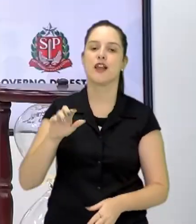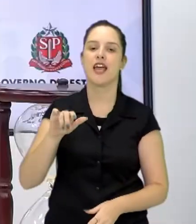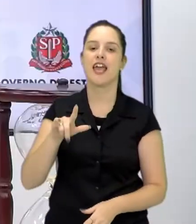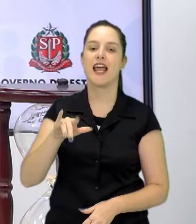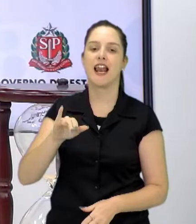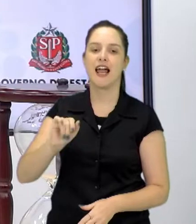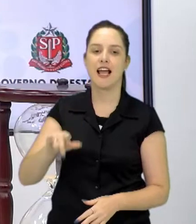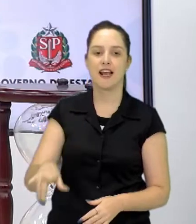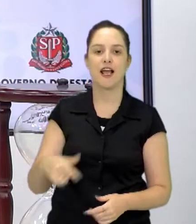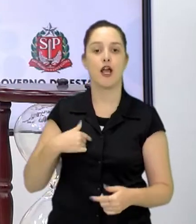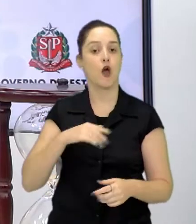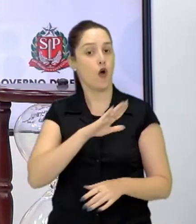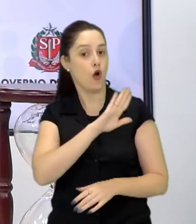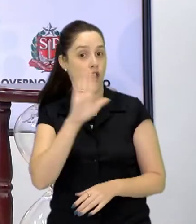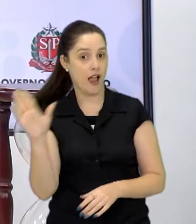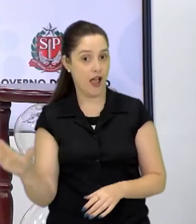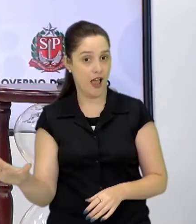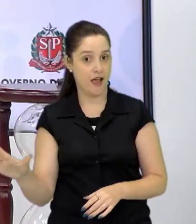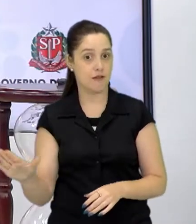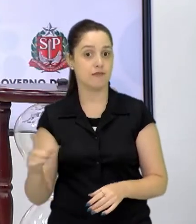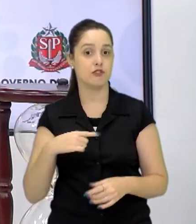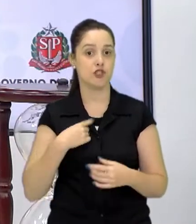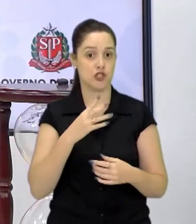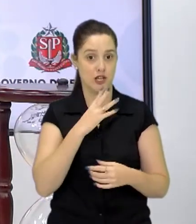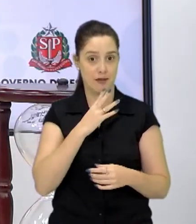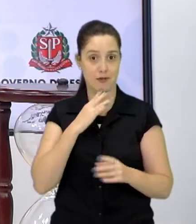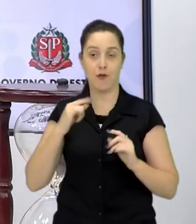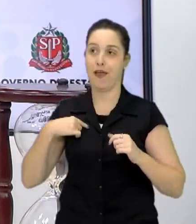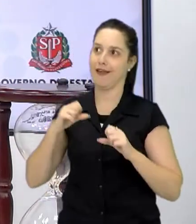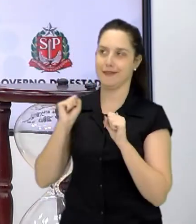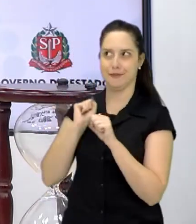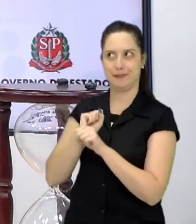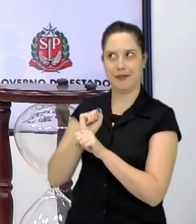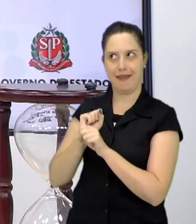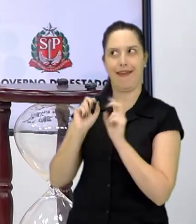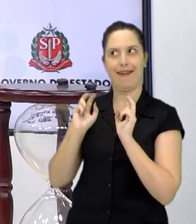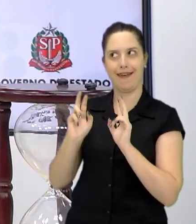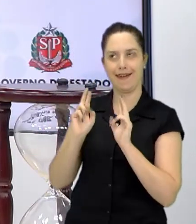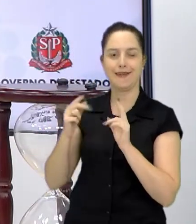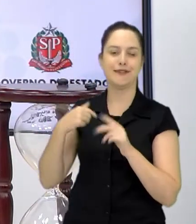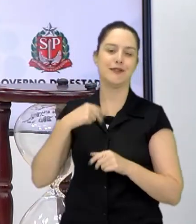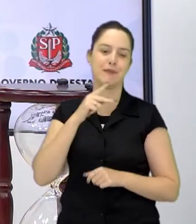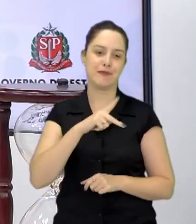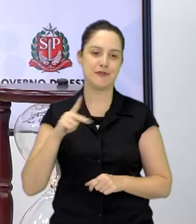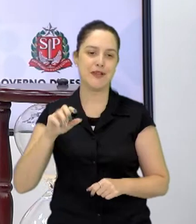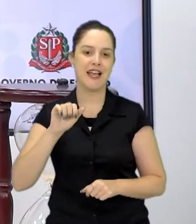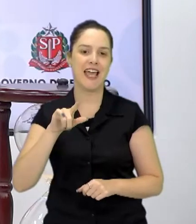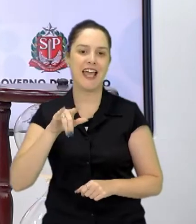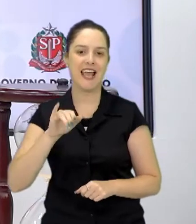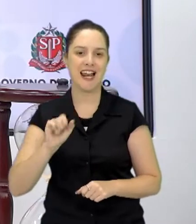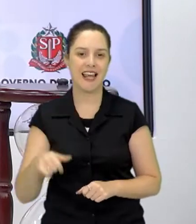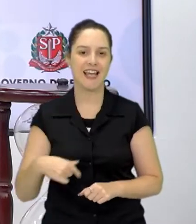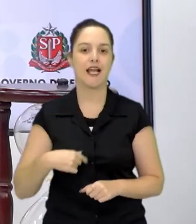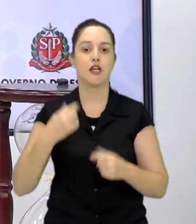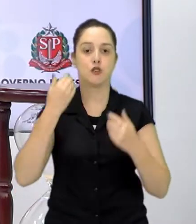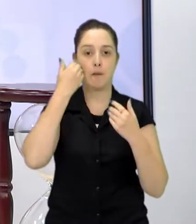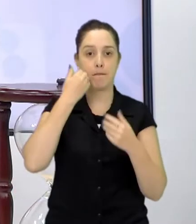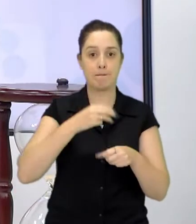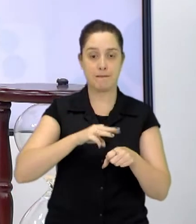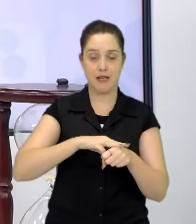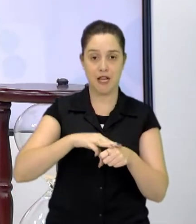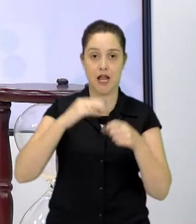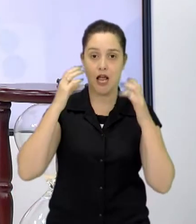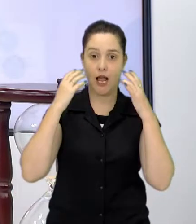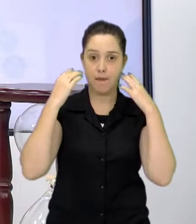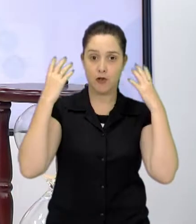então. Olá, vocês já me conhecem, eu espero. Sou a professora Elaine. Sou branca, cabelos cacheados